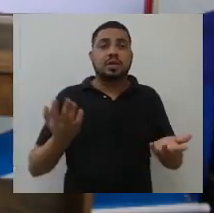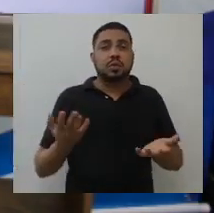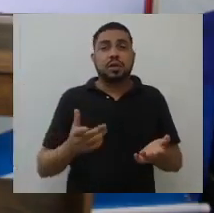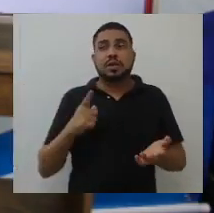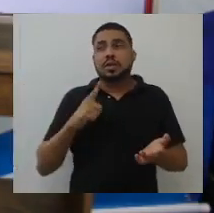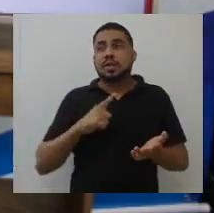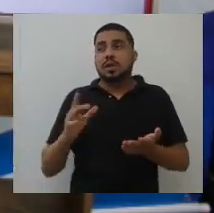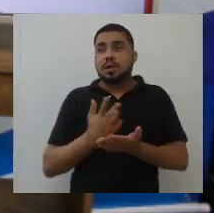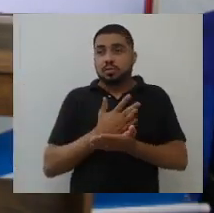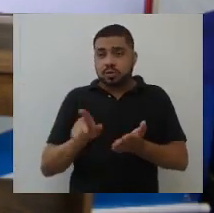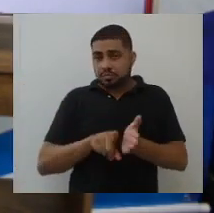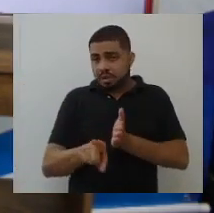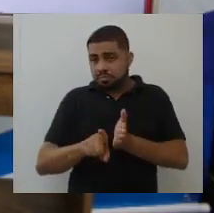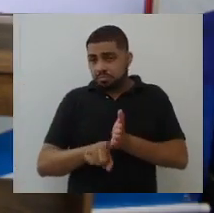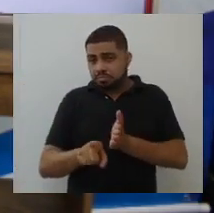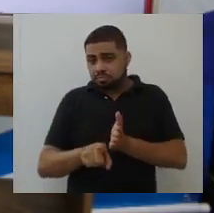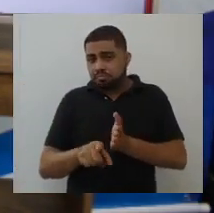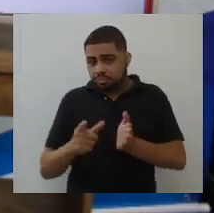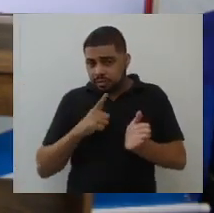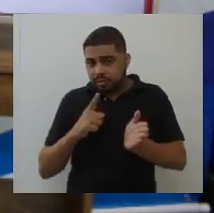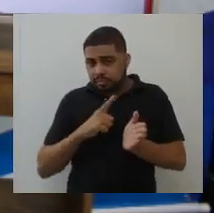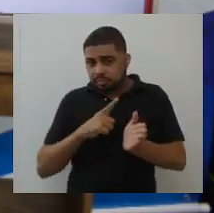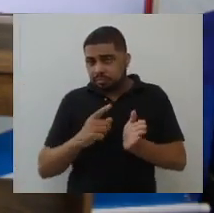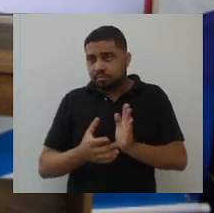algumas perguntas, sim.